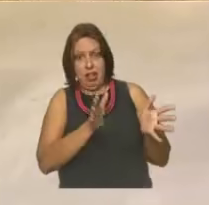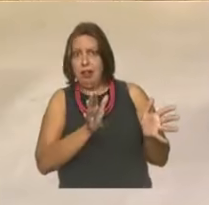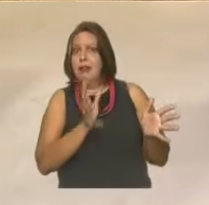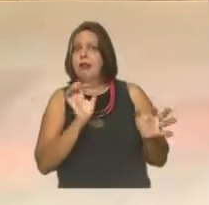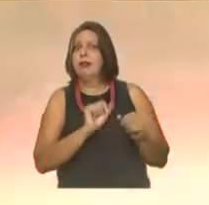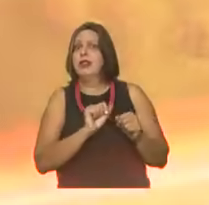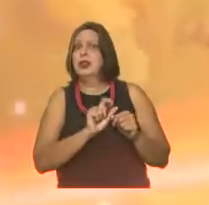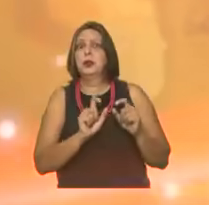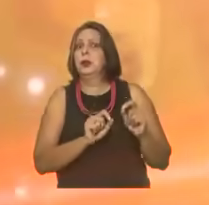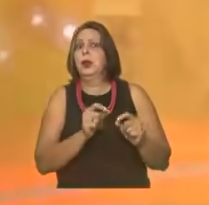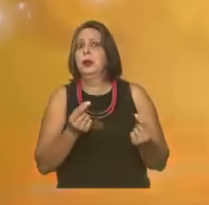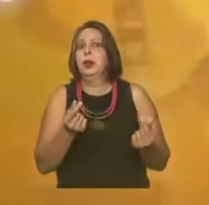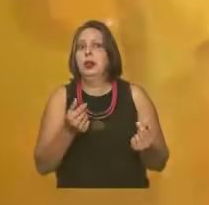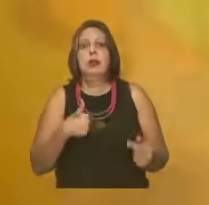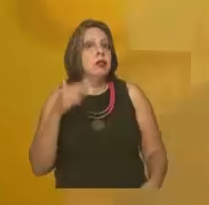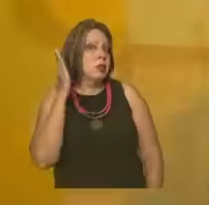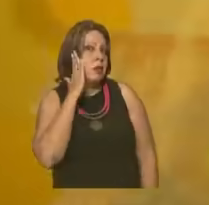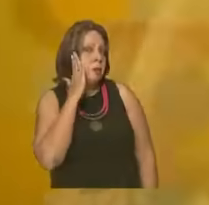aí.